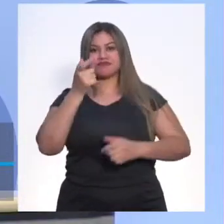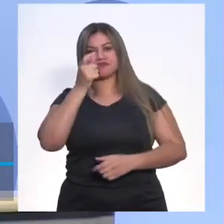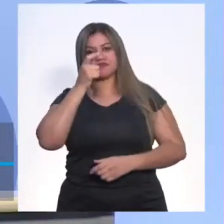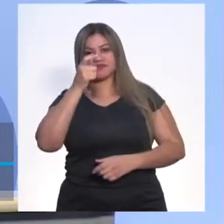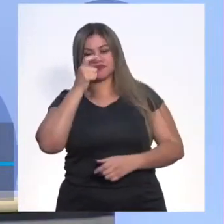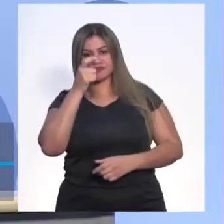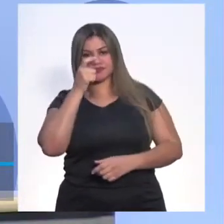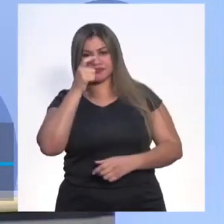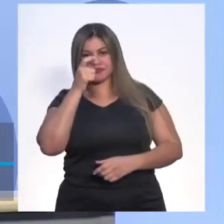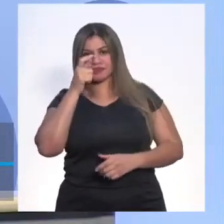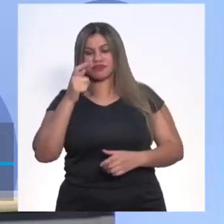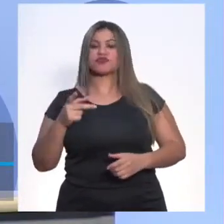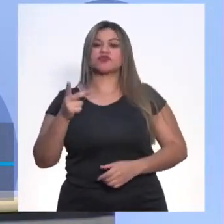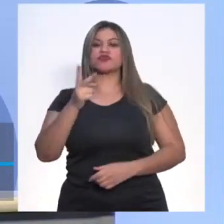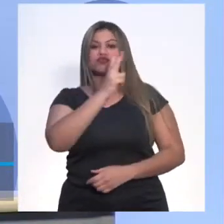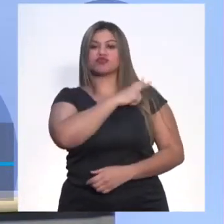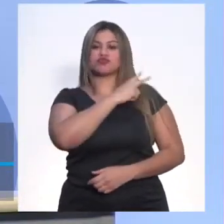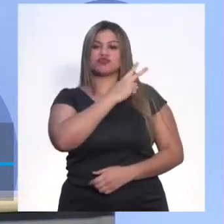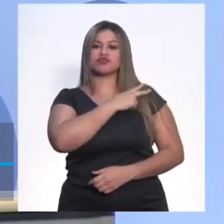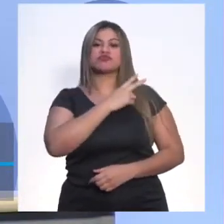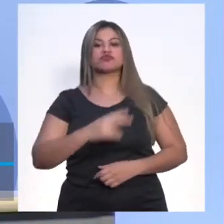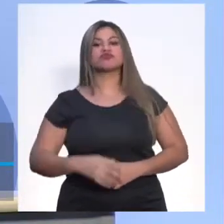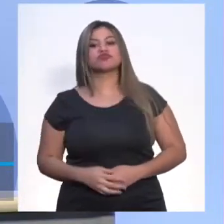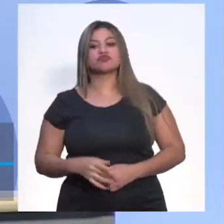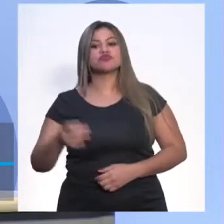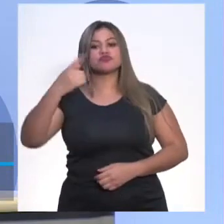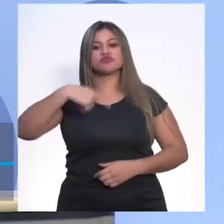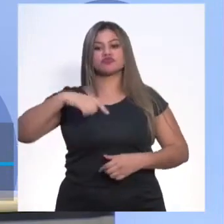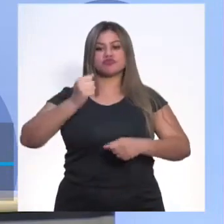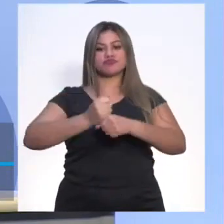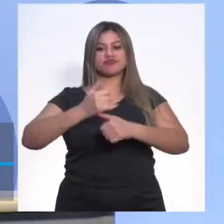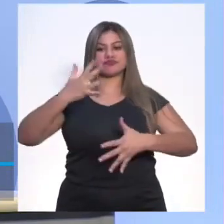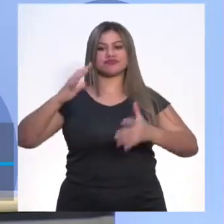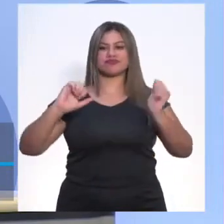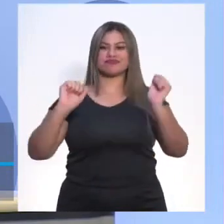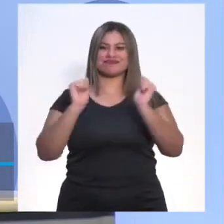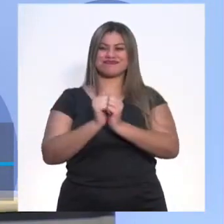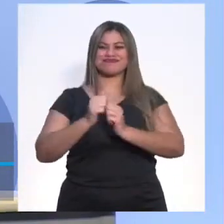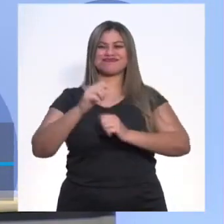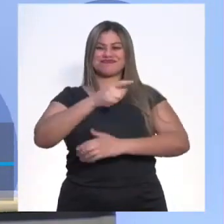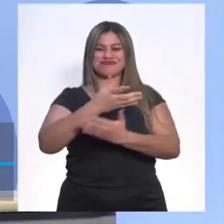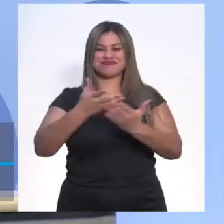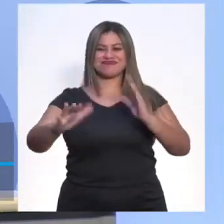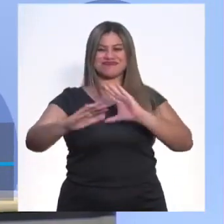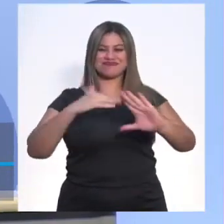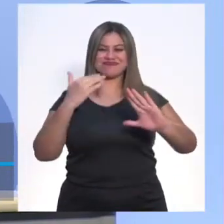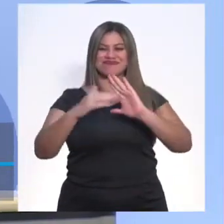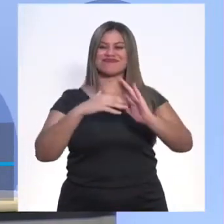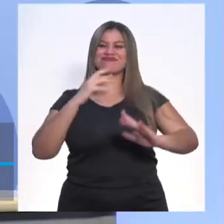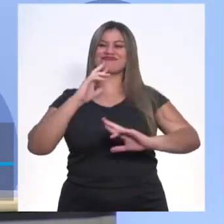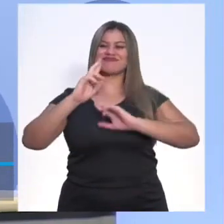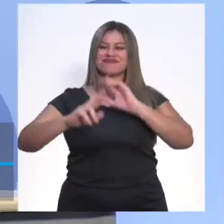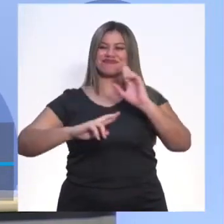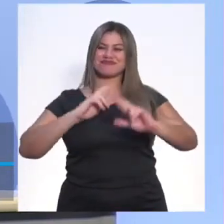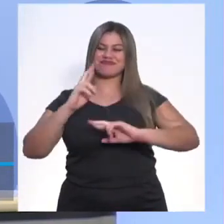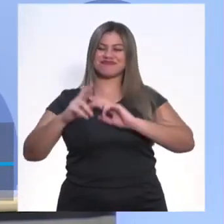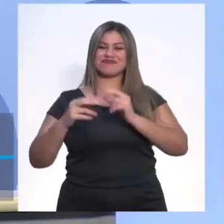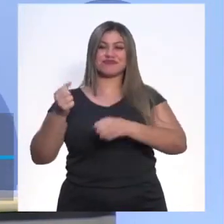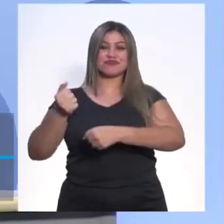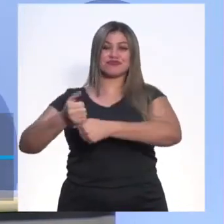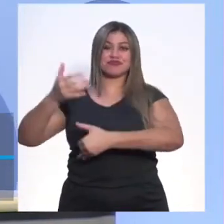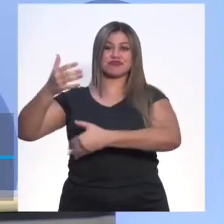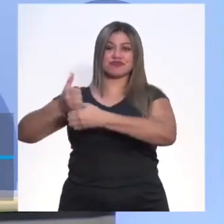da segunda série do ensino médio. Vamos participar do chat, hein? Mandem as suas respostas para os seus professores no chat da sua